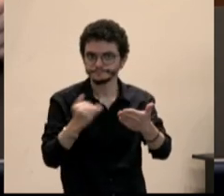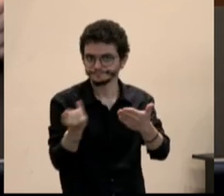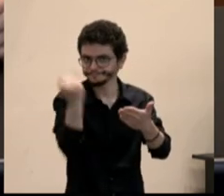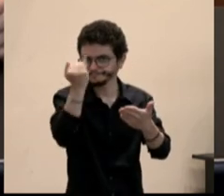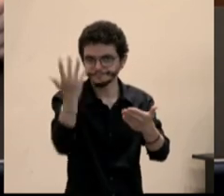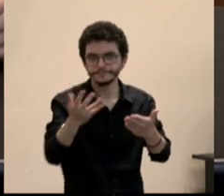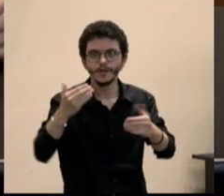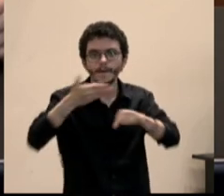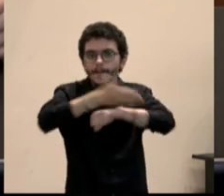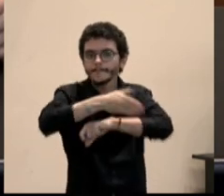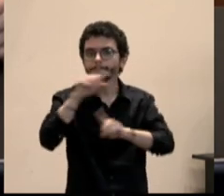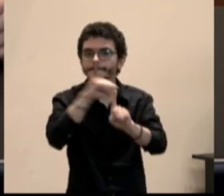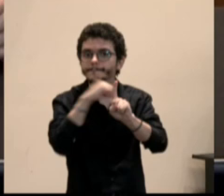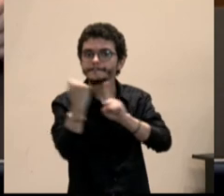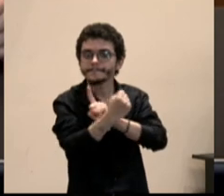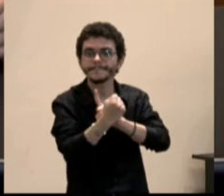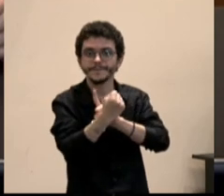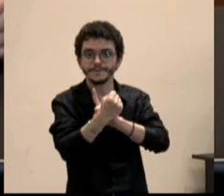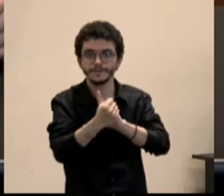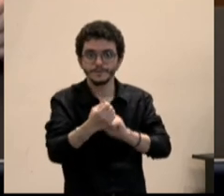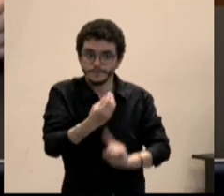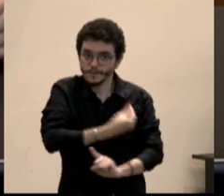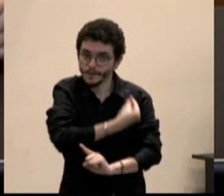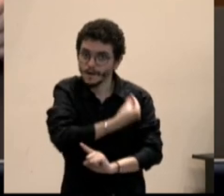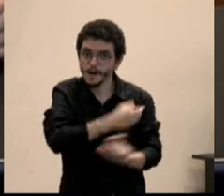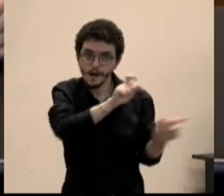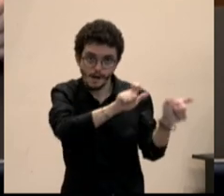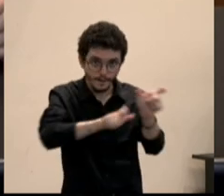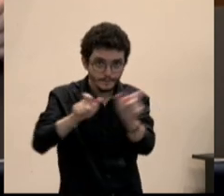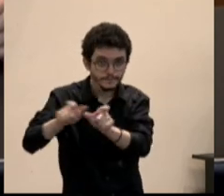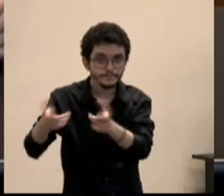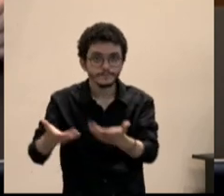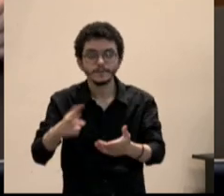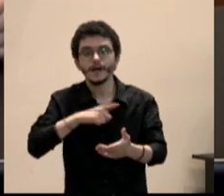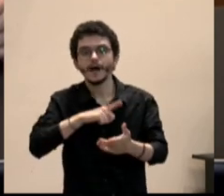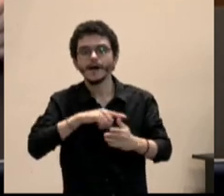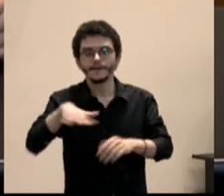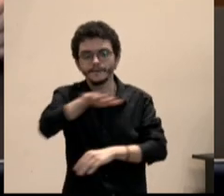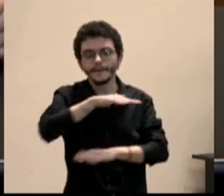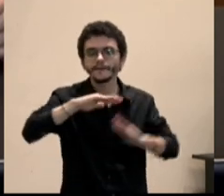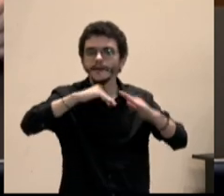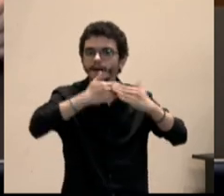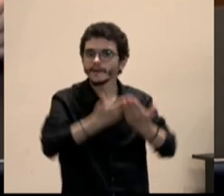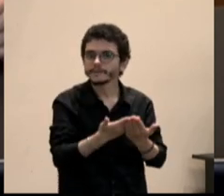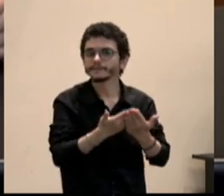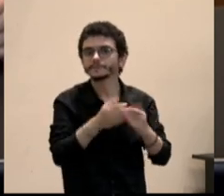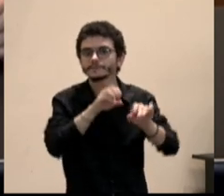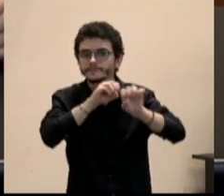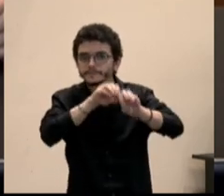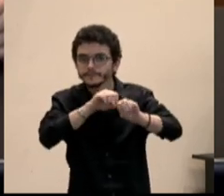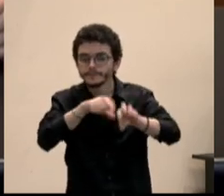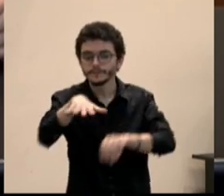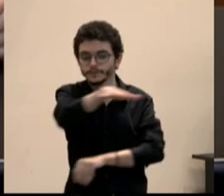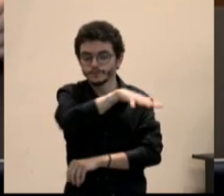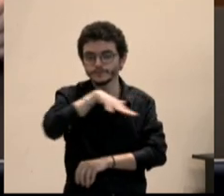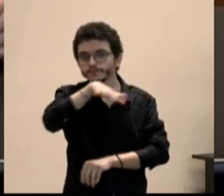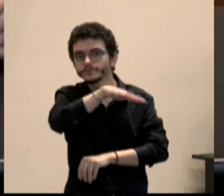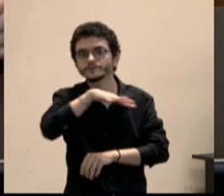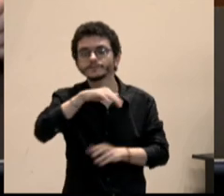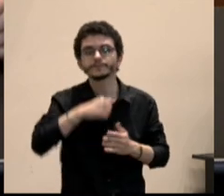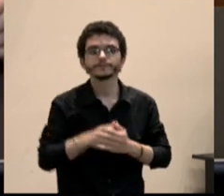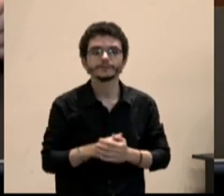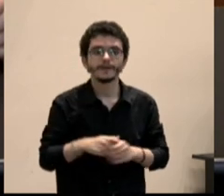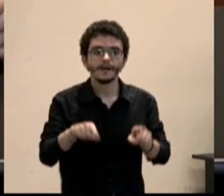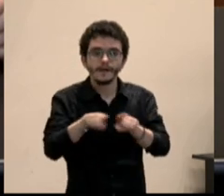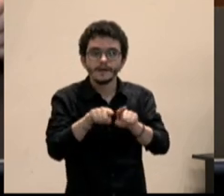participação social efetiva dos sujeitos de comunidade escolar e educacional nos espaços de deliberação e na